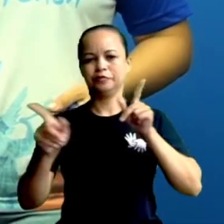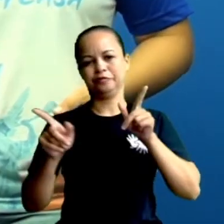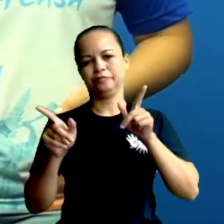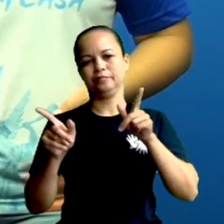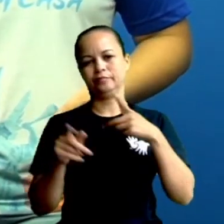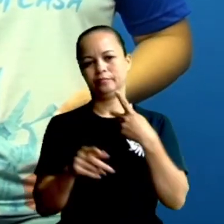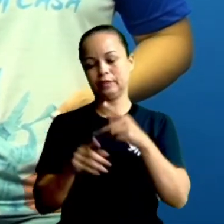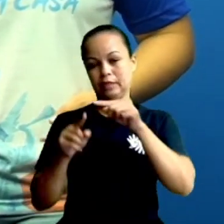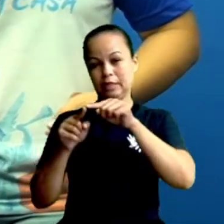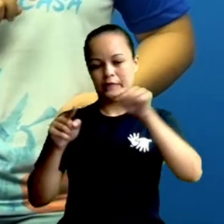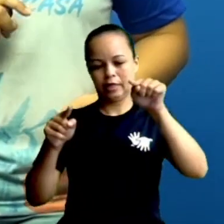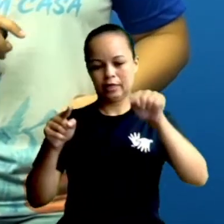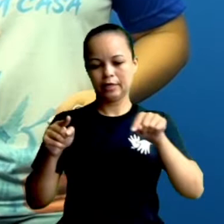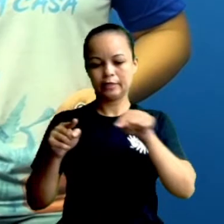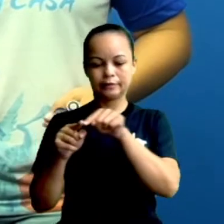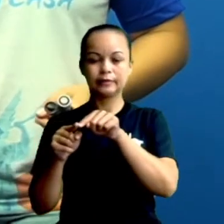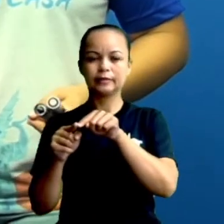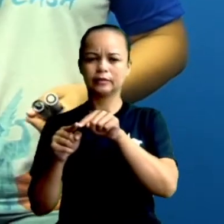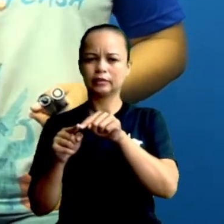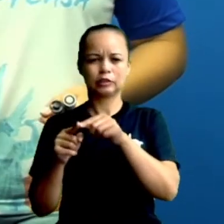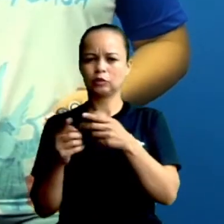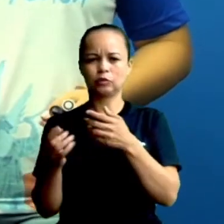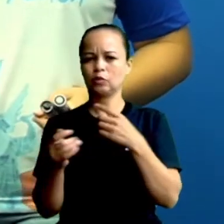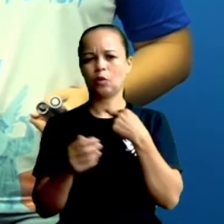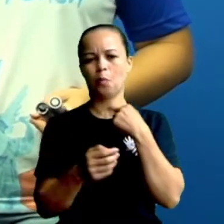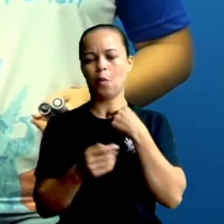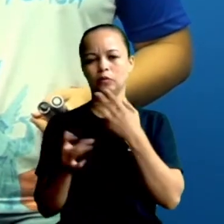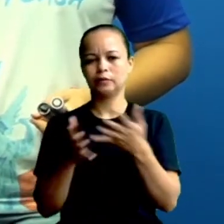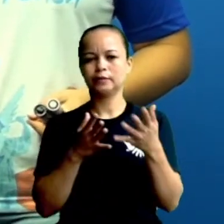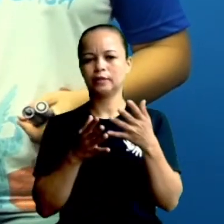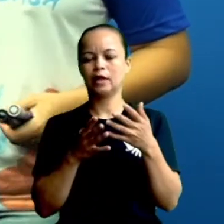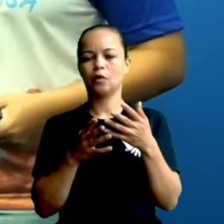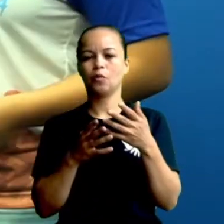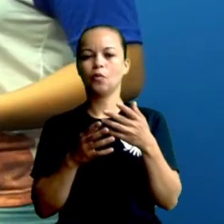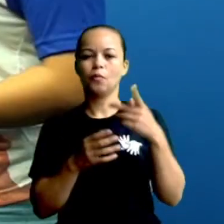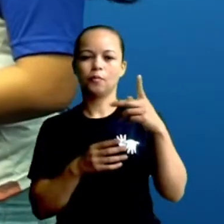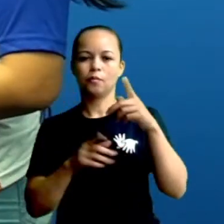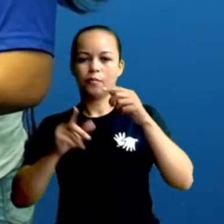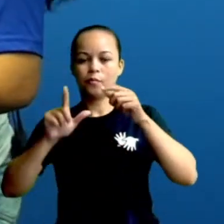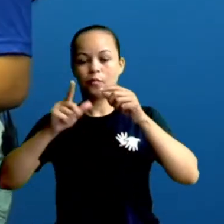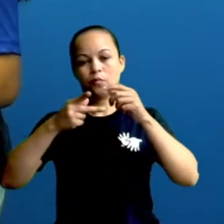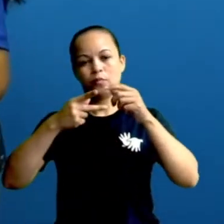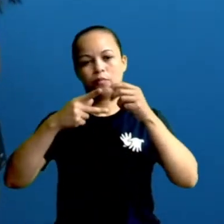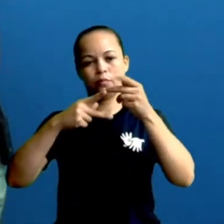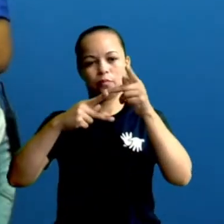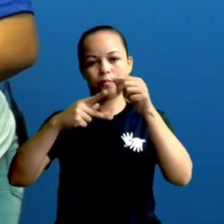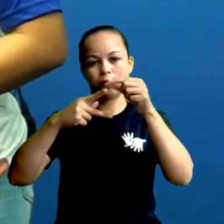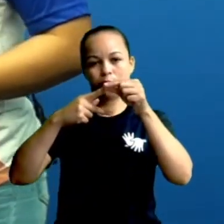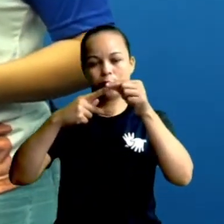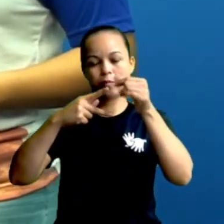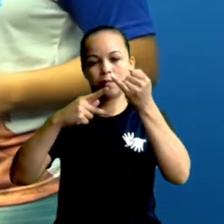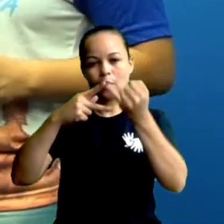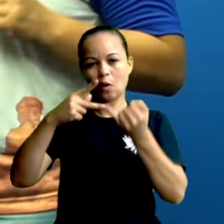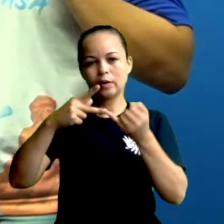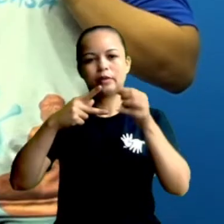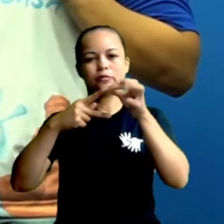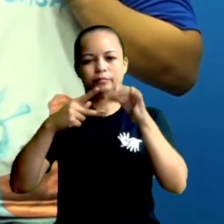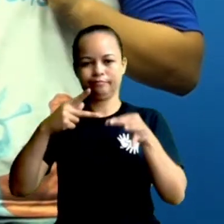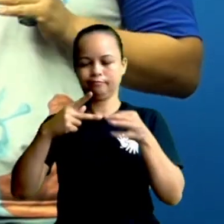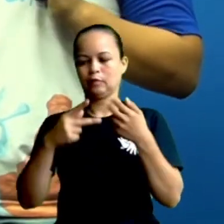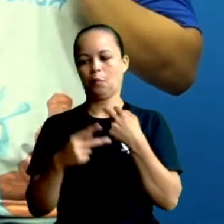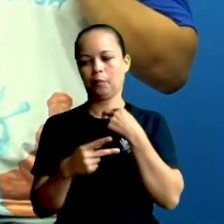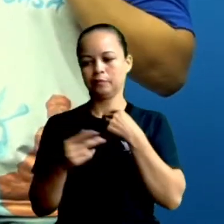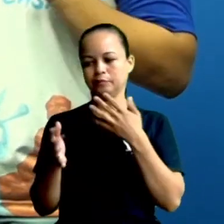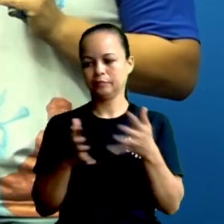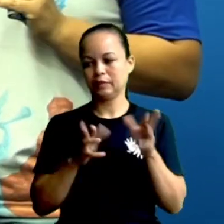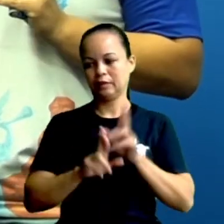diferentes, ele não é considerado um polígono equilátero, tá certo? Então, olha, nós temos